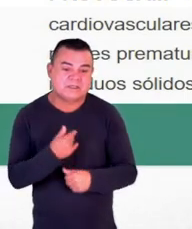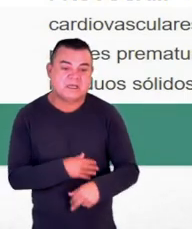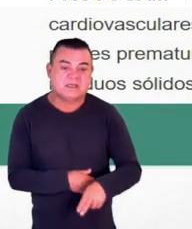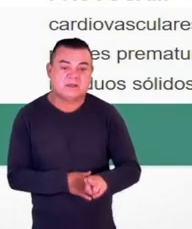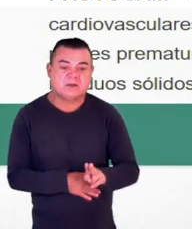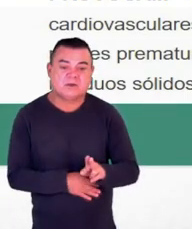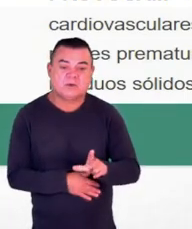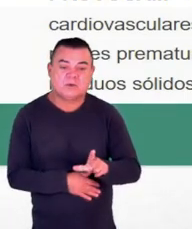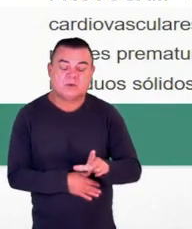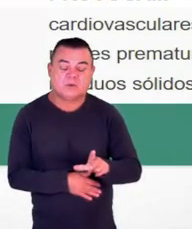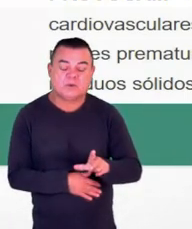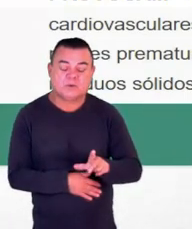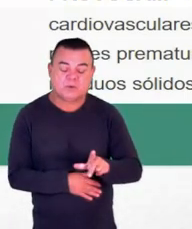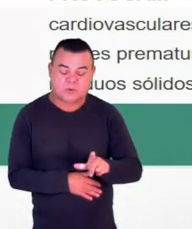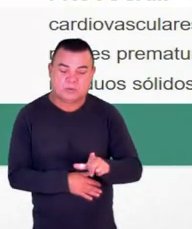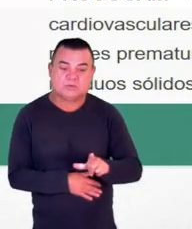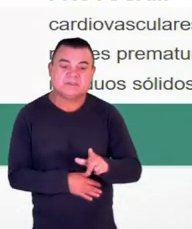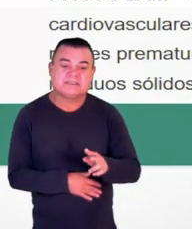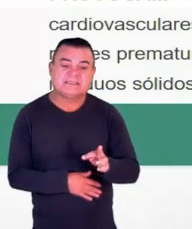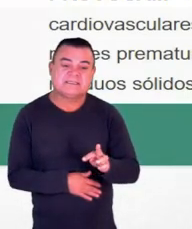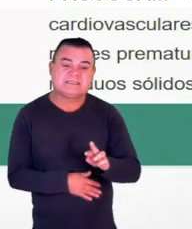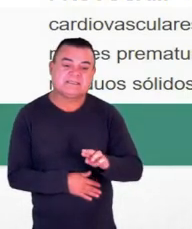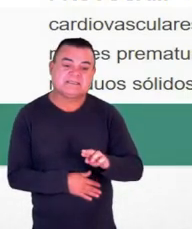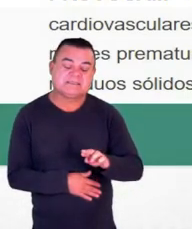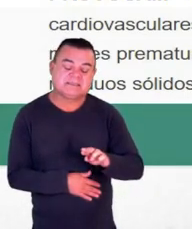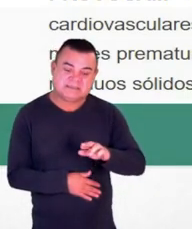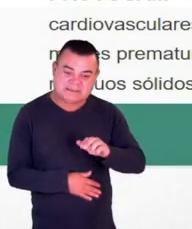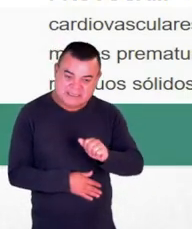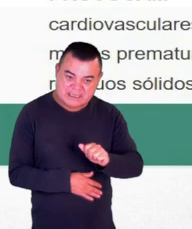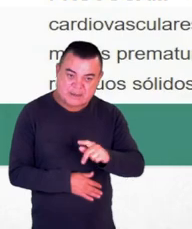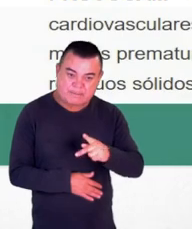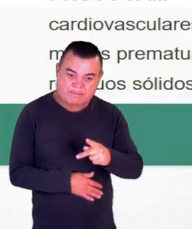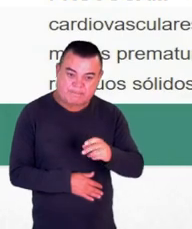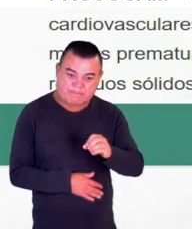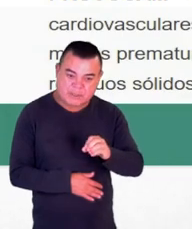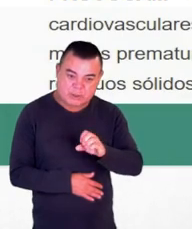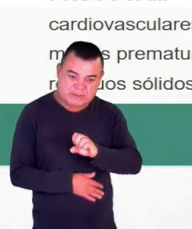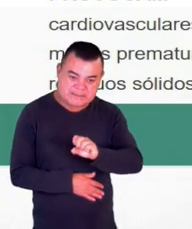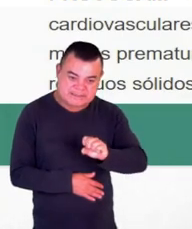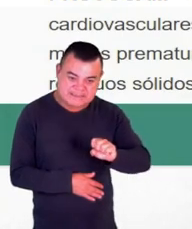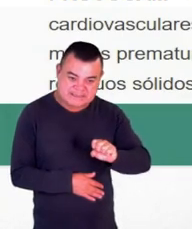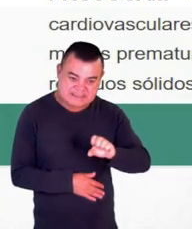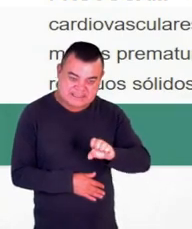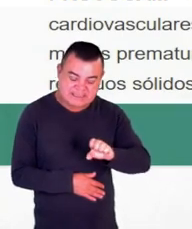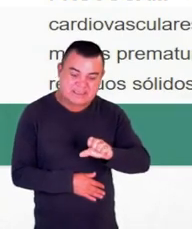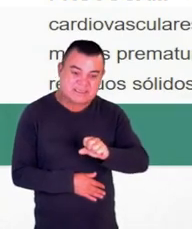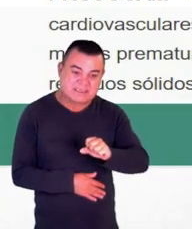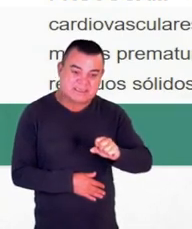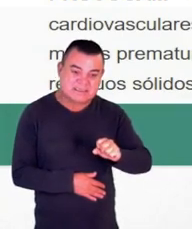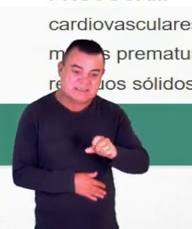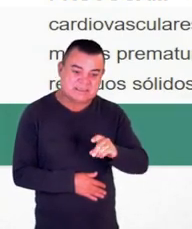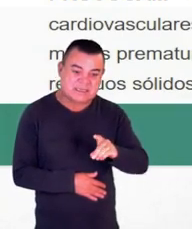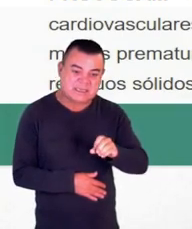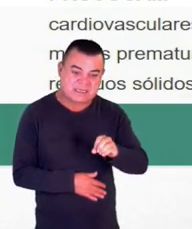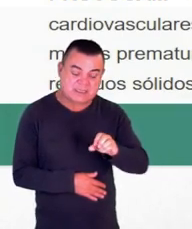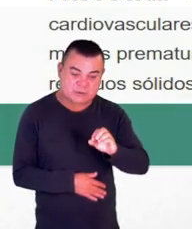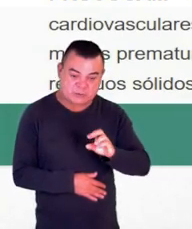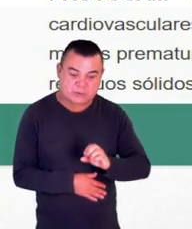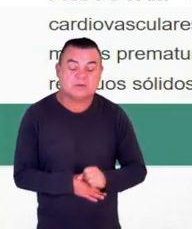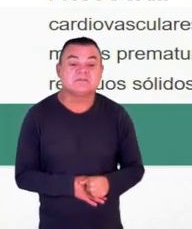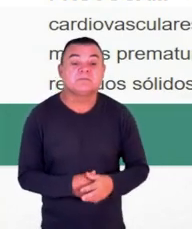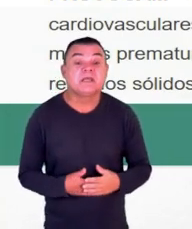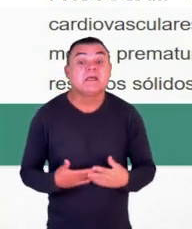eh de que dos operadores de direito né para para para se familiarizarem ele ele é uma construção feita pelos